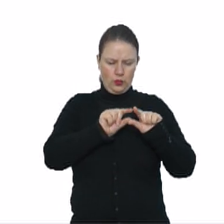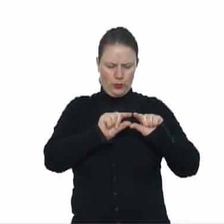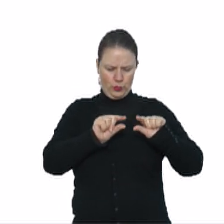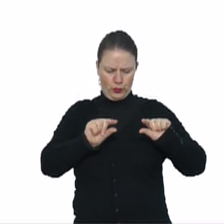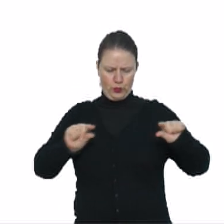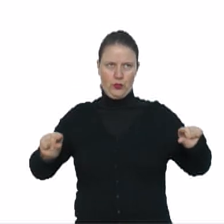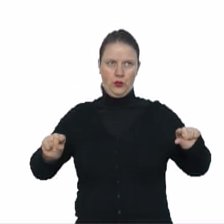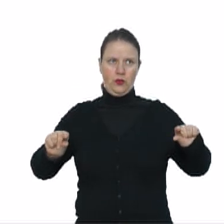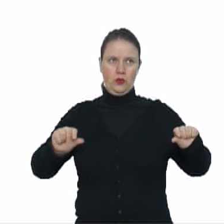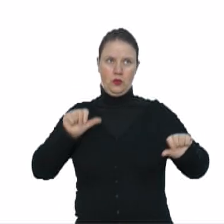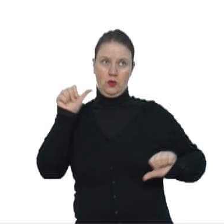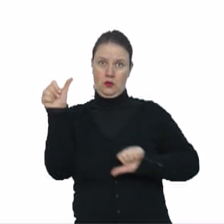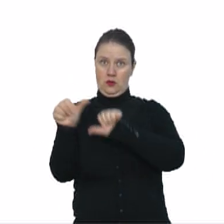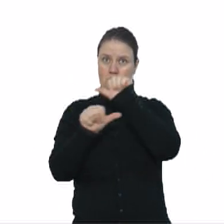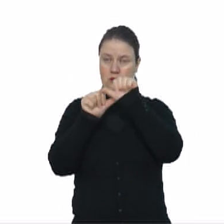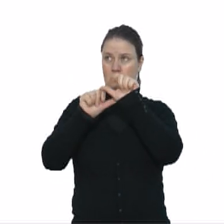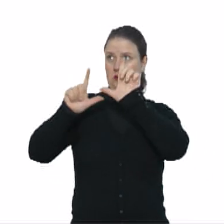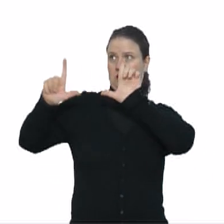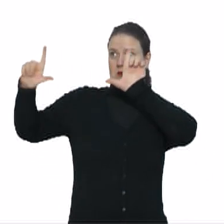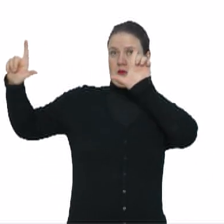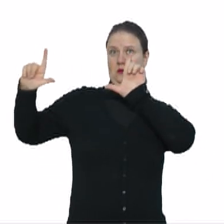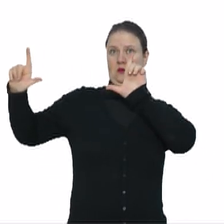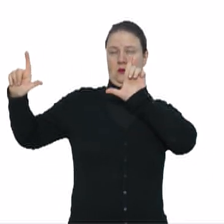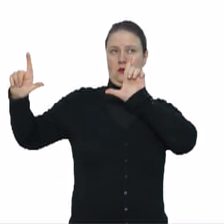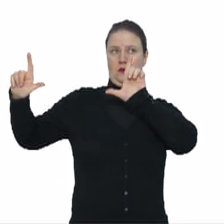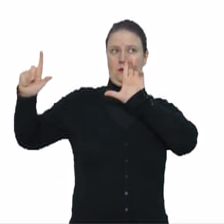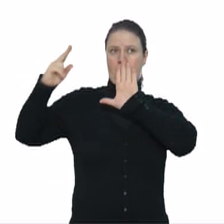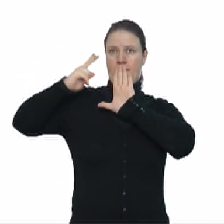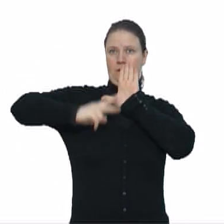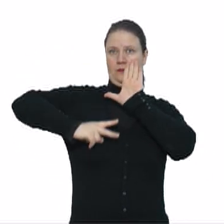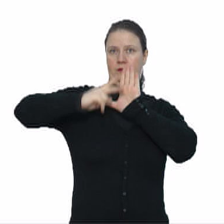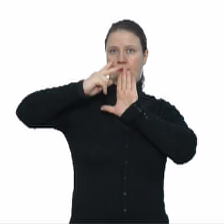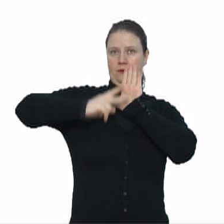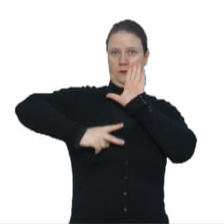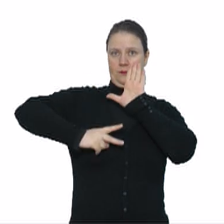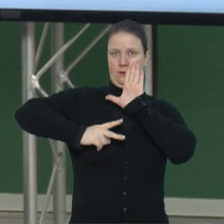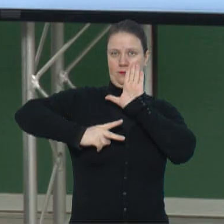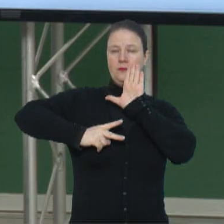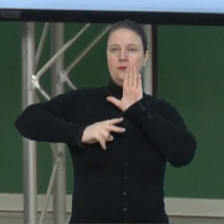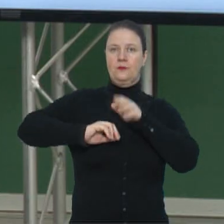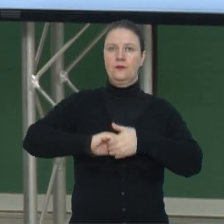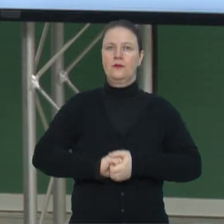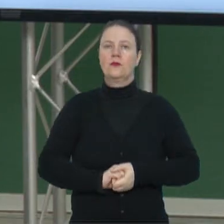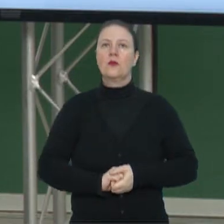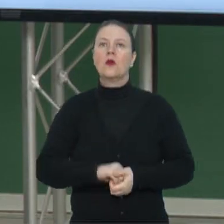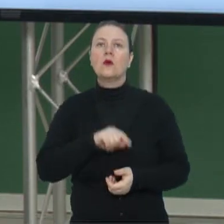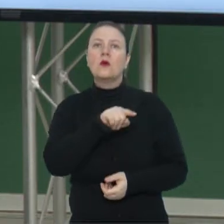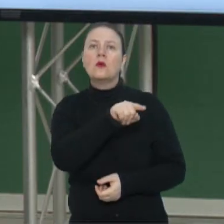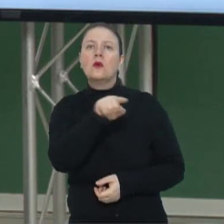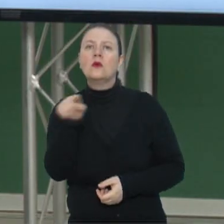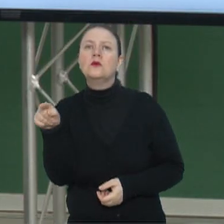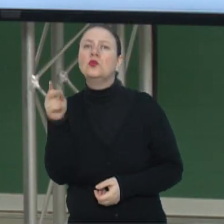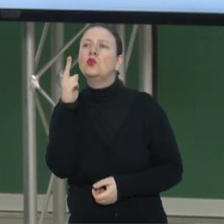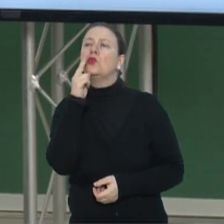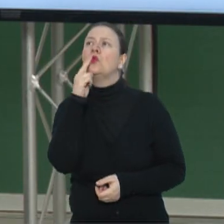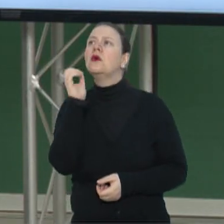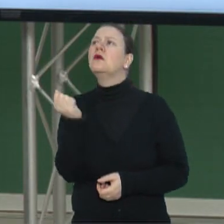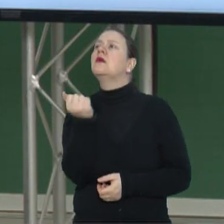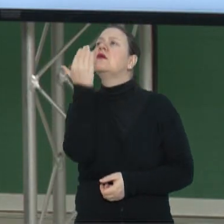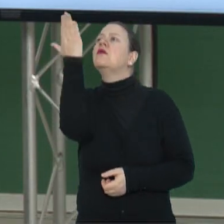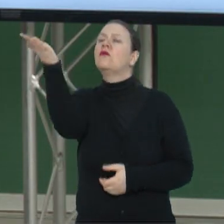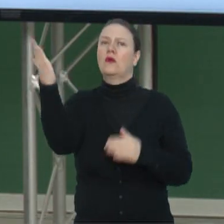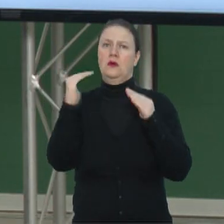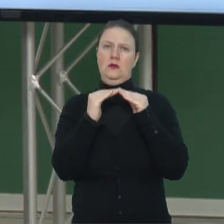para vocês. Tá dizendo assim, ó, take your smoke outside. Faça a sua fumaça lá fora, pro lado